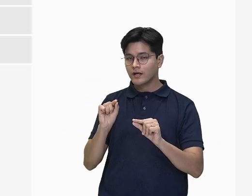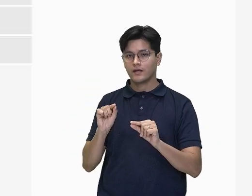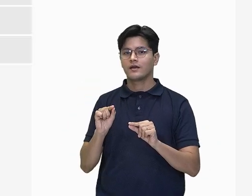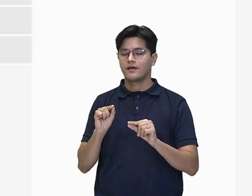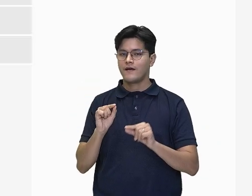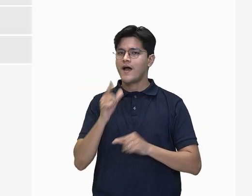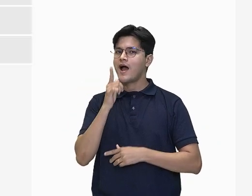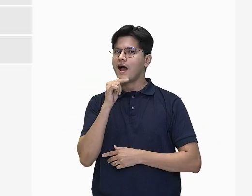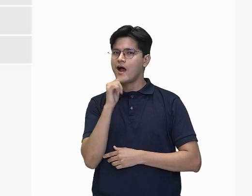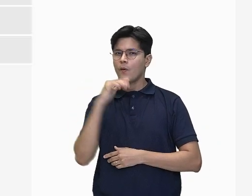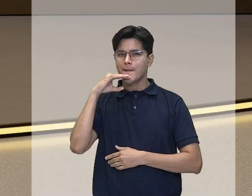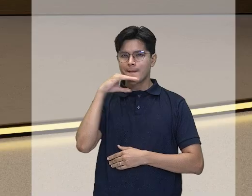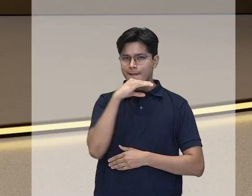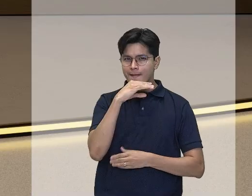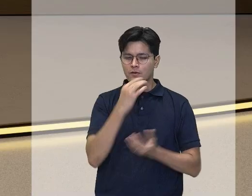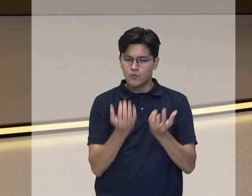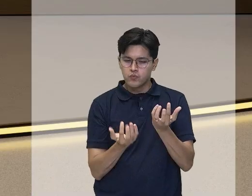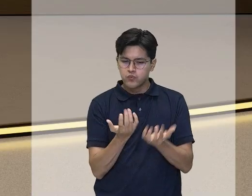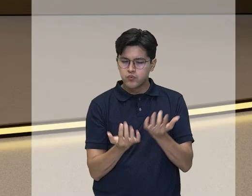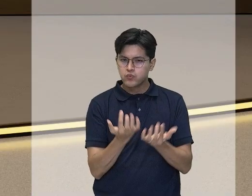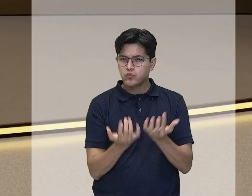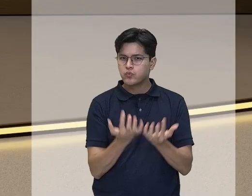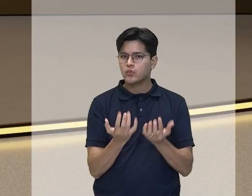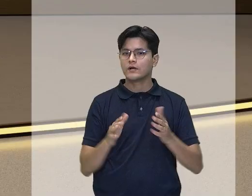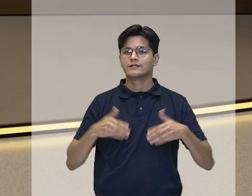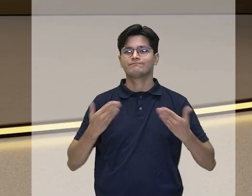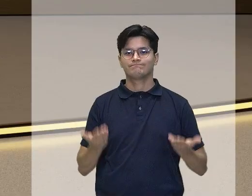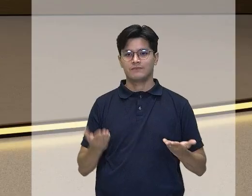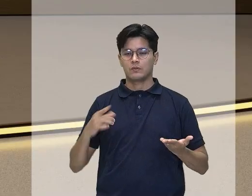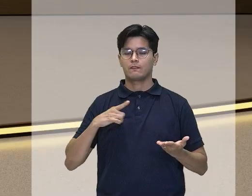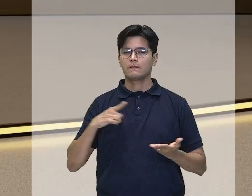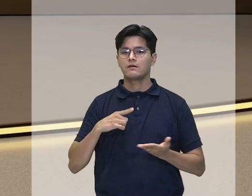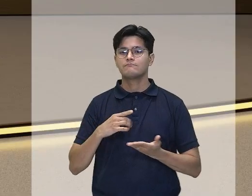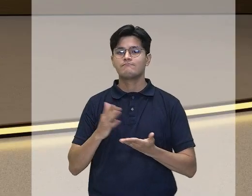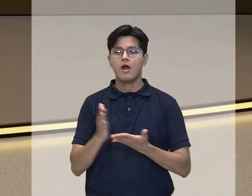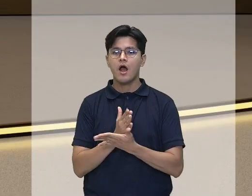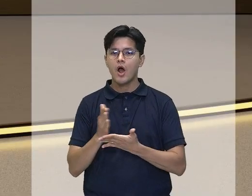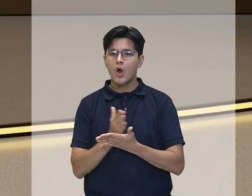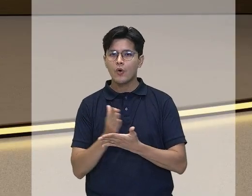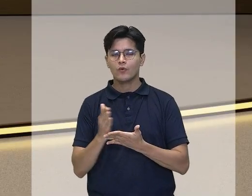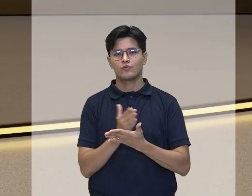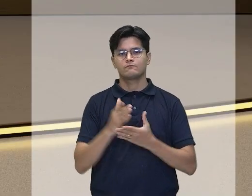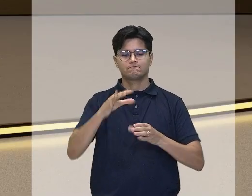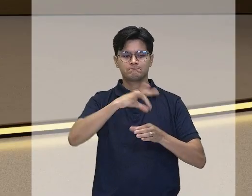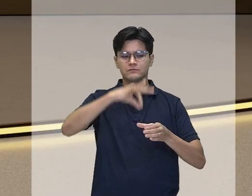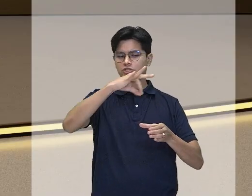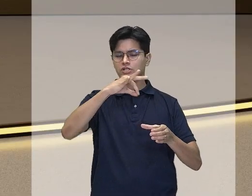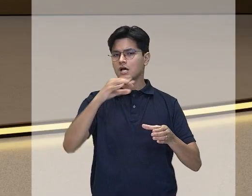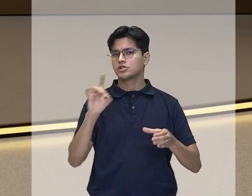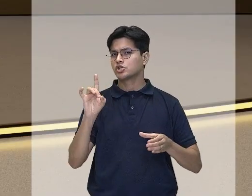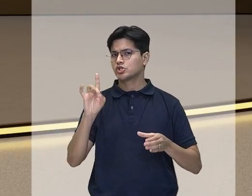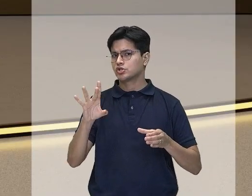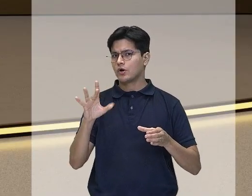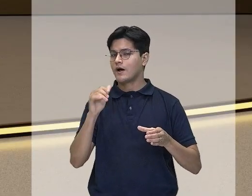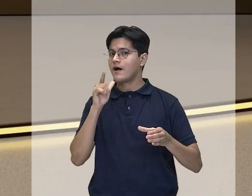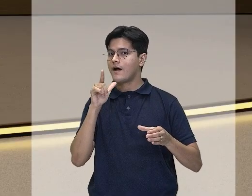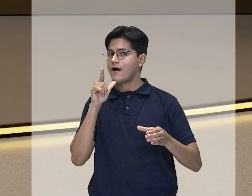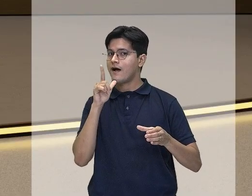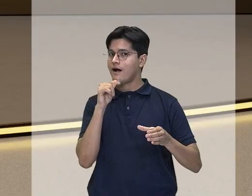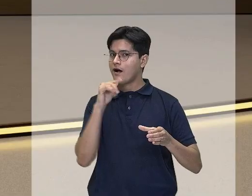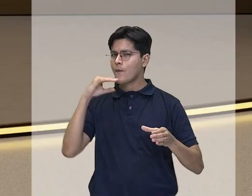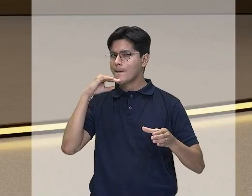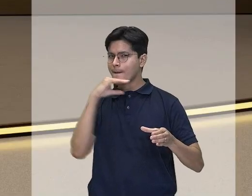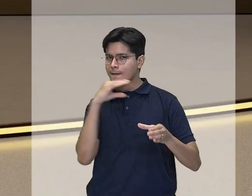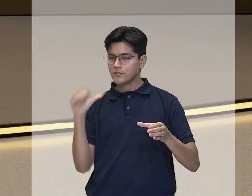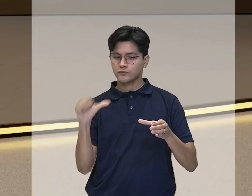gente saber que não é feito de qualquer jeito. Né? Tem chá que a gente só coloca água quente, espera ali um pouquinho para tomar, e tem chá que aquela água